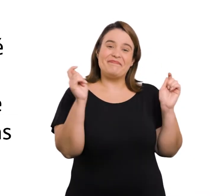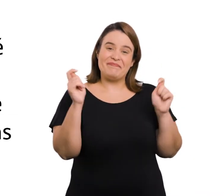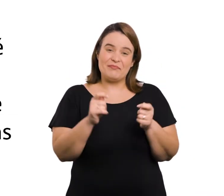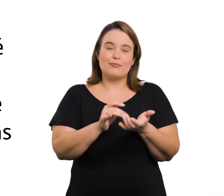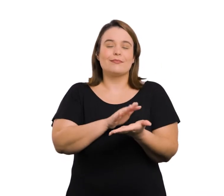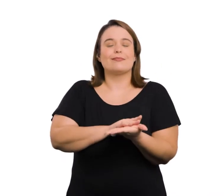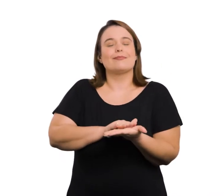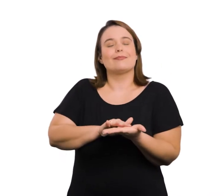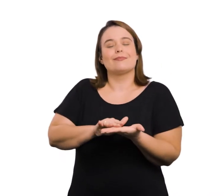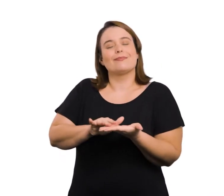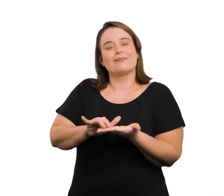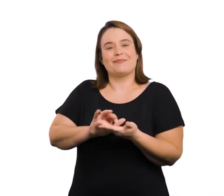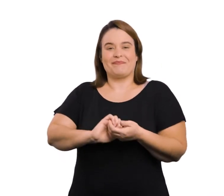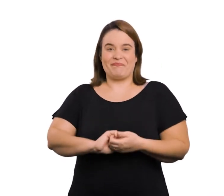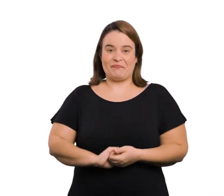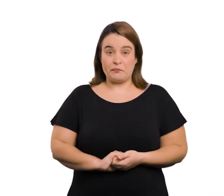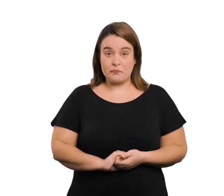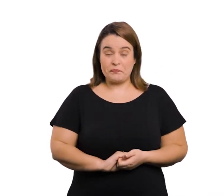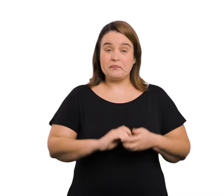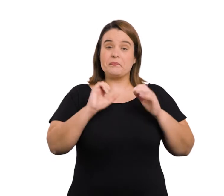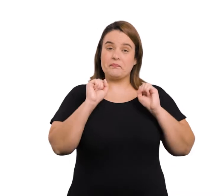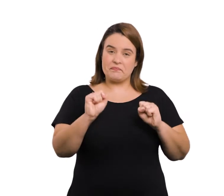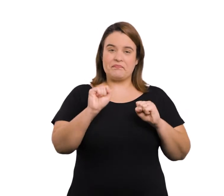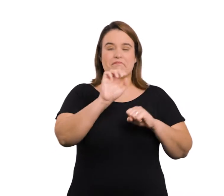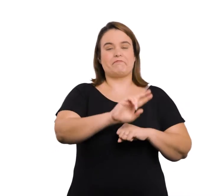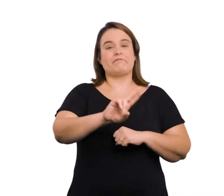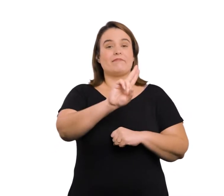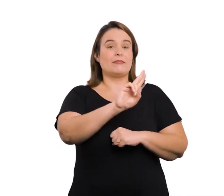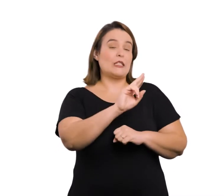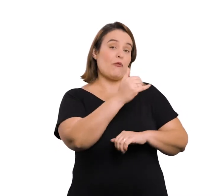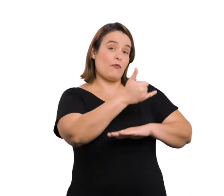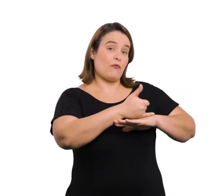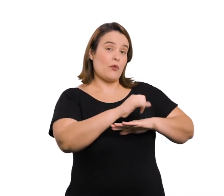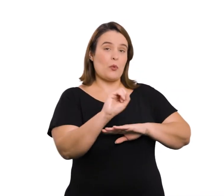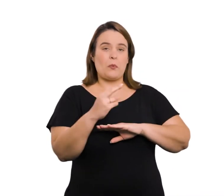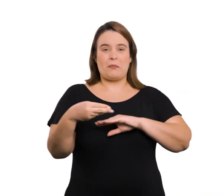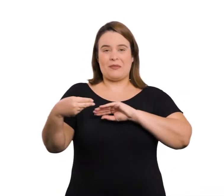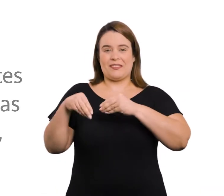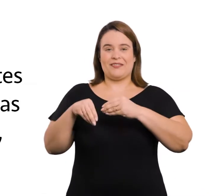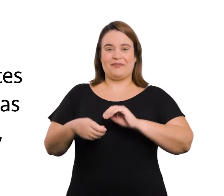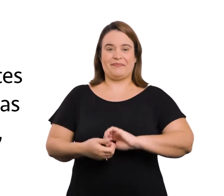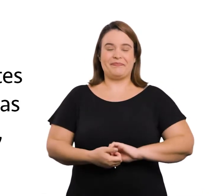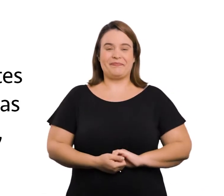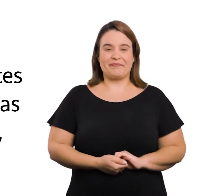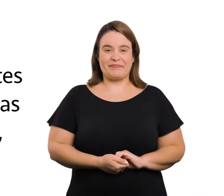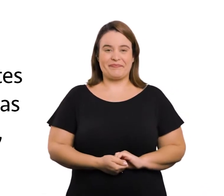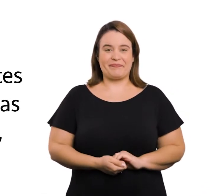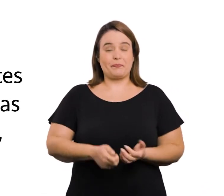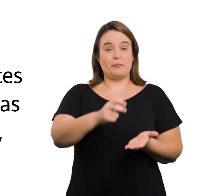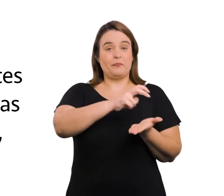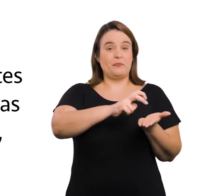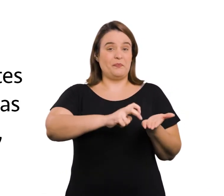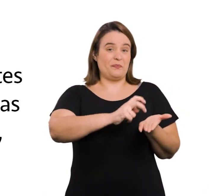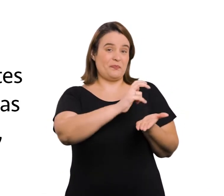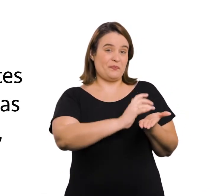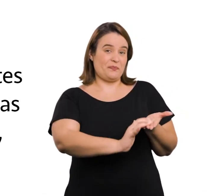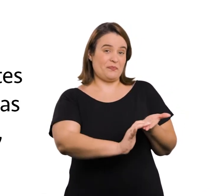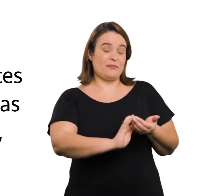Braille, que pode ser lido pelo tato. Pode ser produzida em ferro e plástico. Impressora